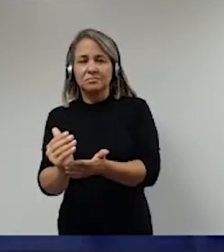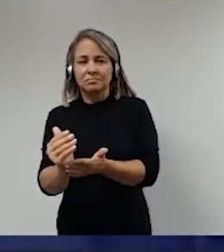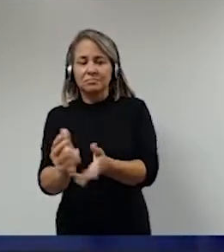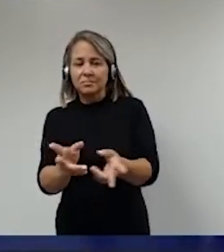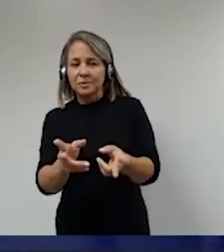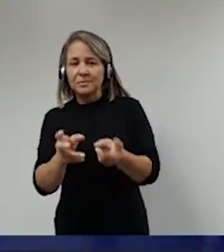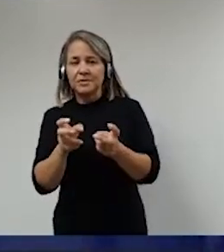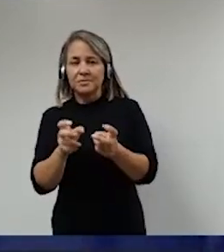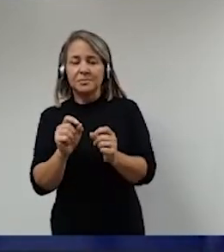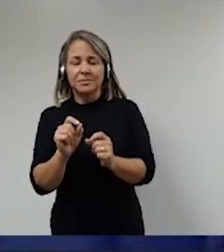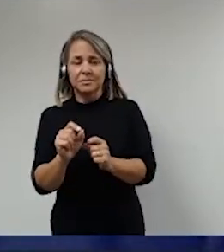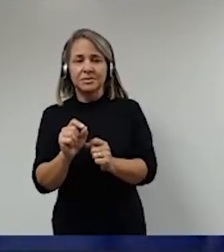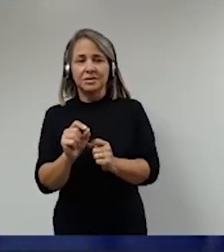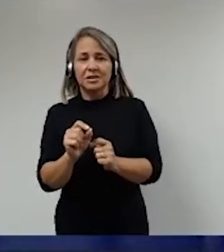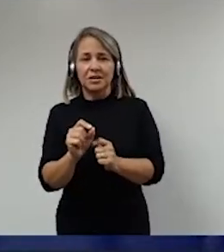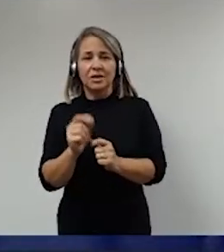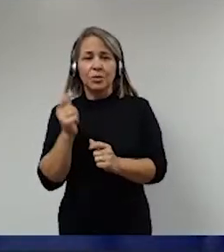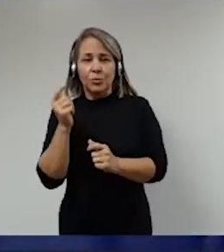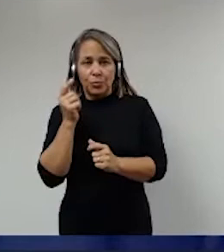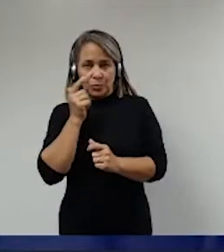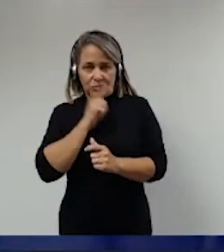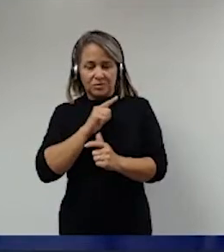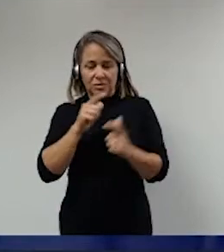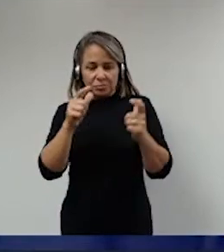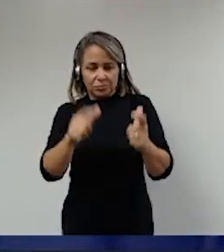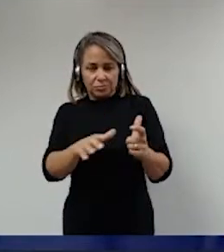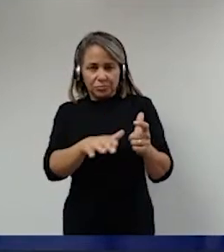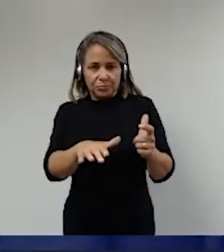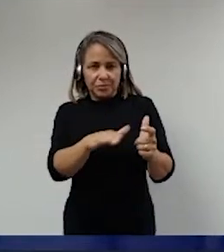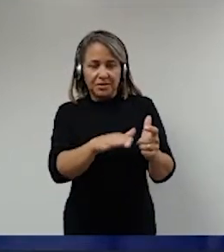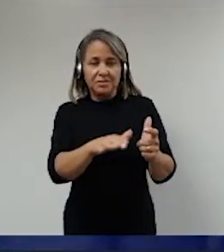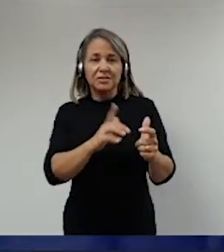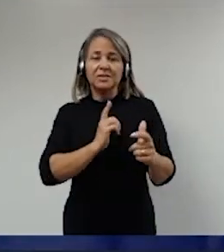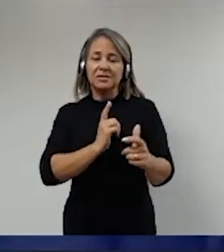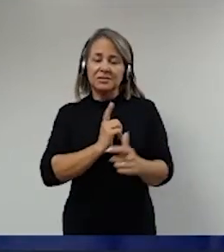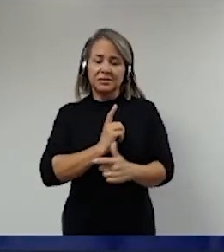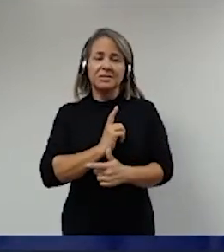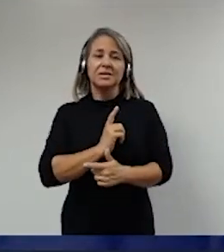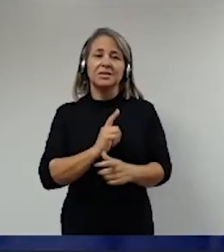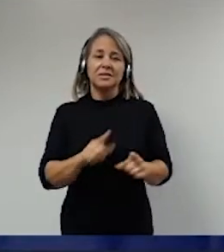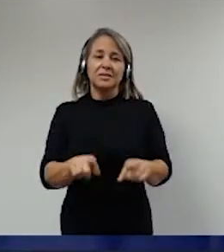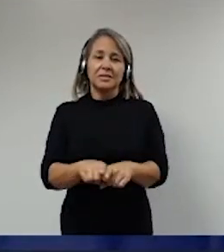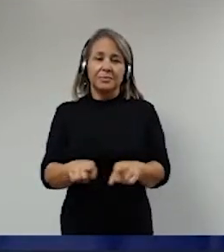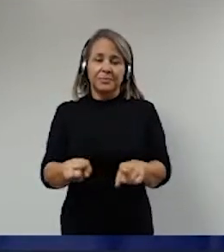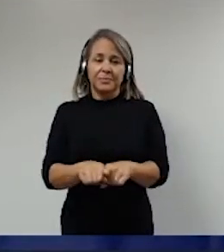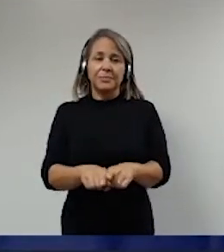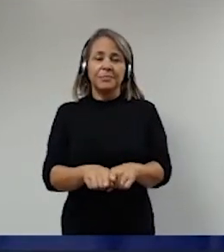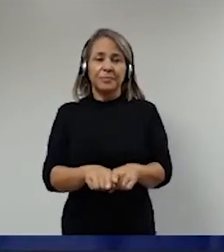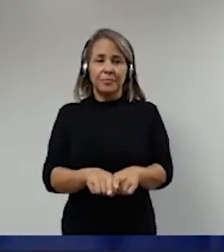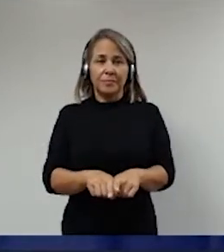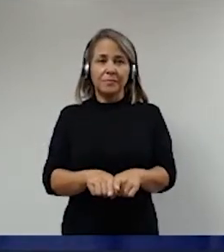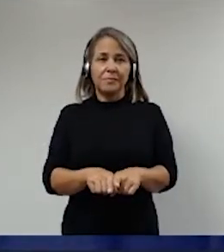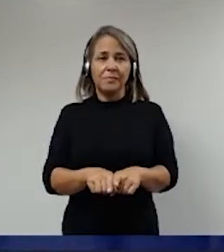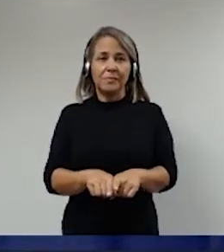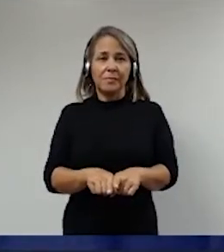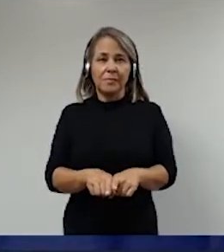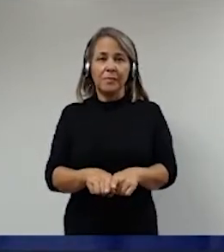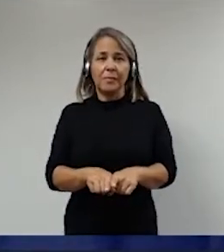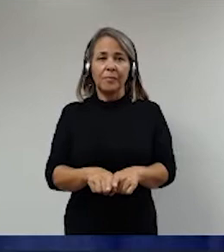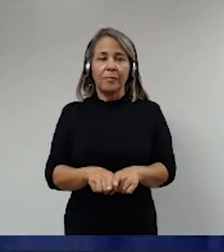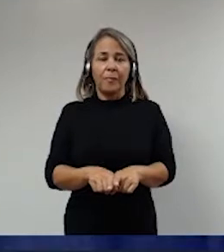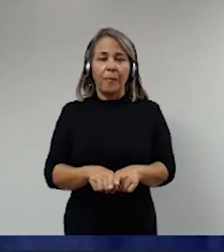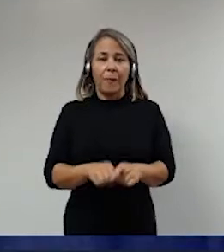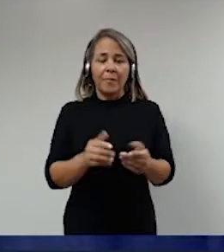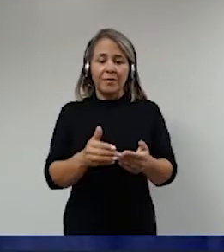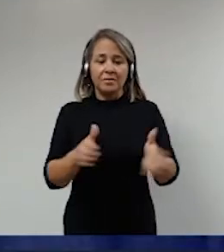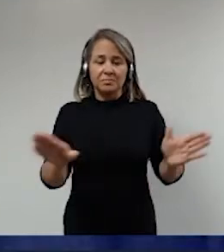observa, ela ganha um espaço, né? E também, além do espaço que se